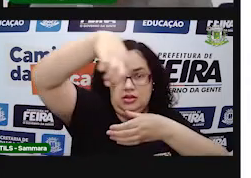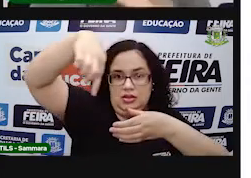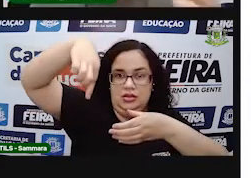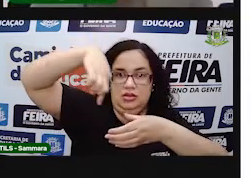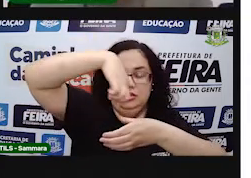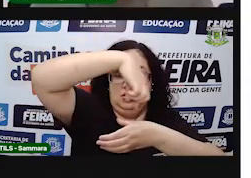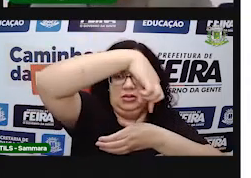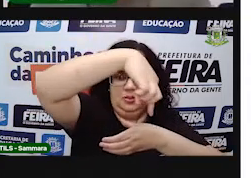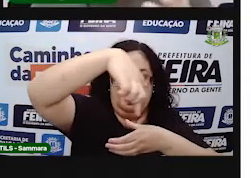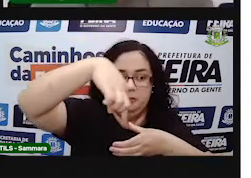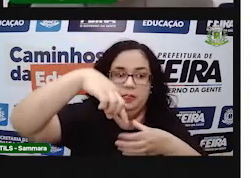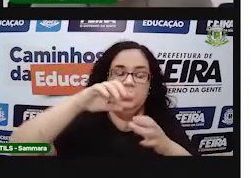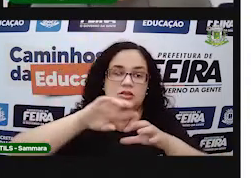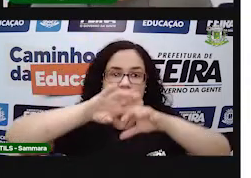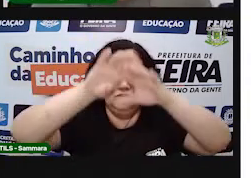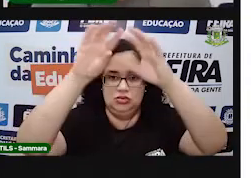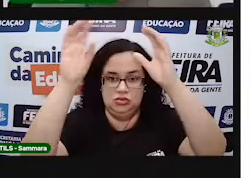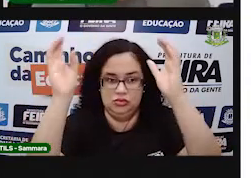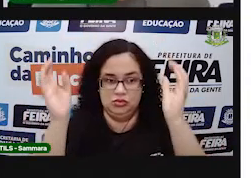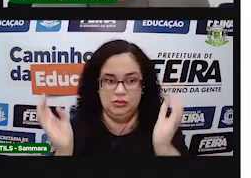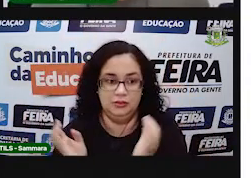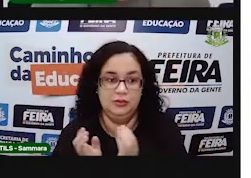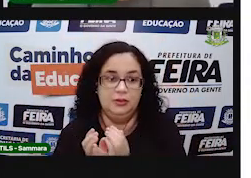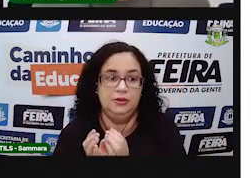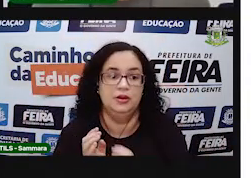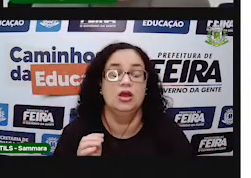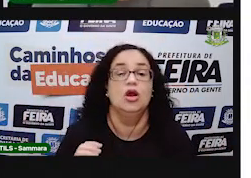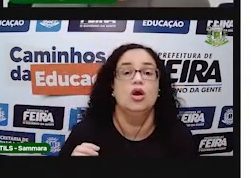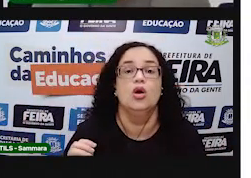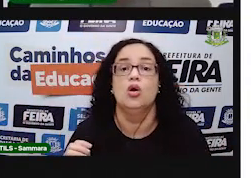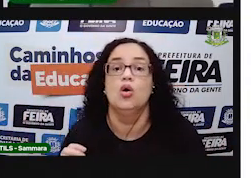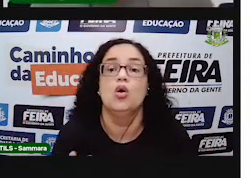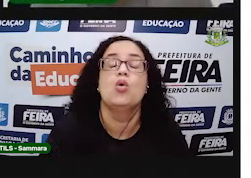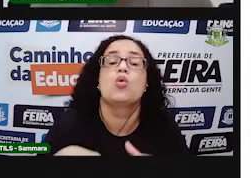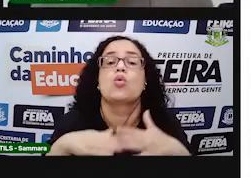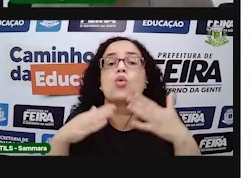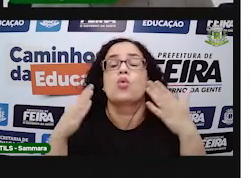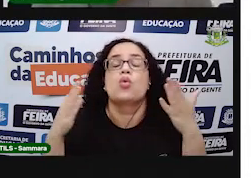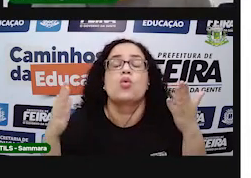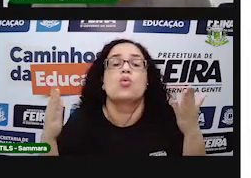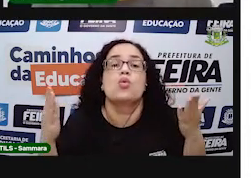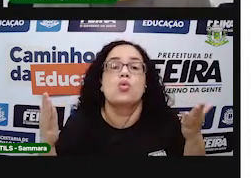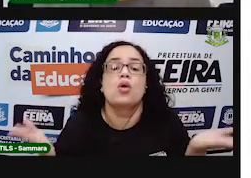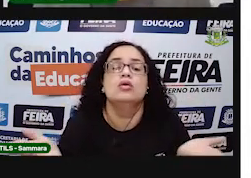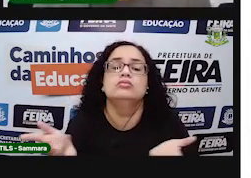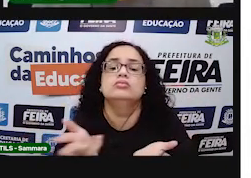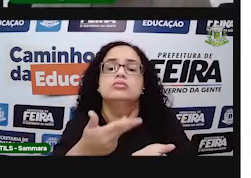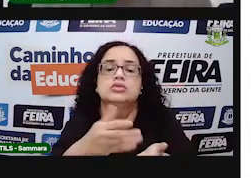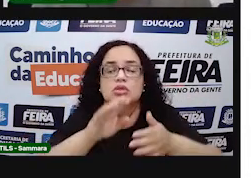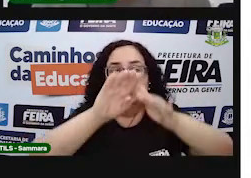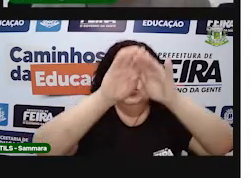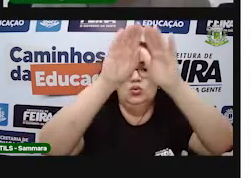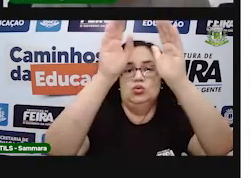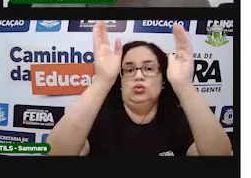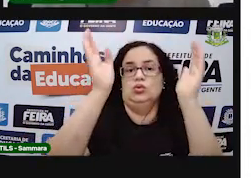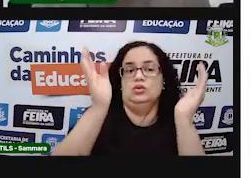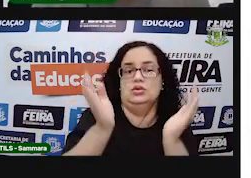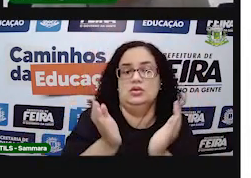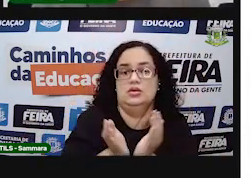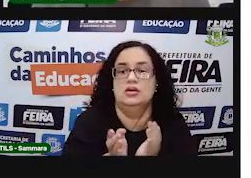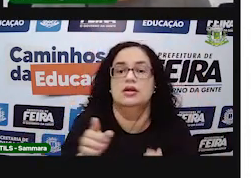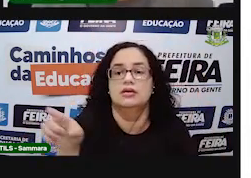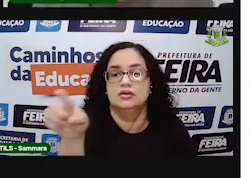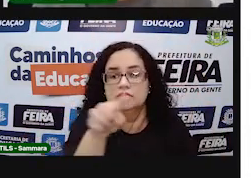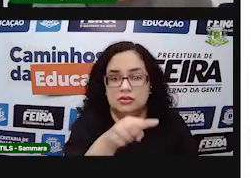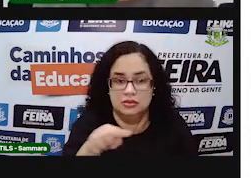ela já é uma parte arredondada. Qual outra figura seria um corpo redondo